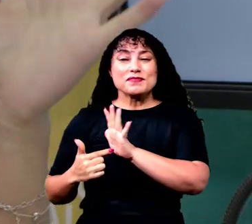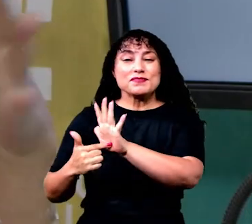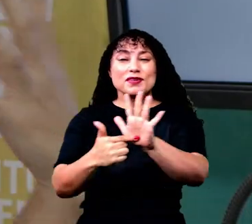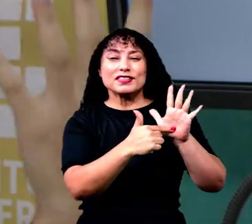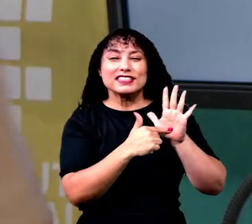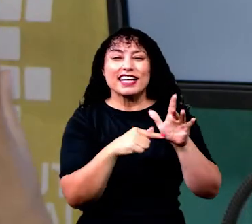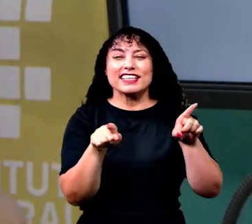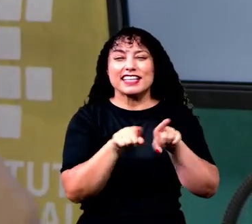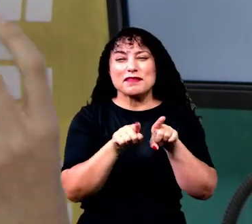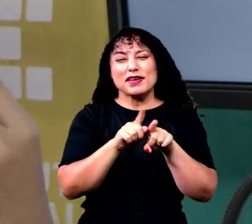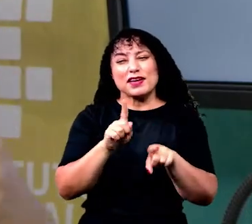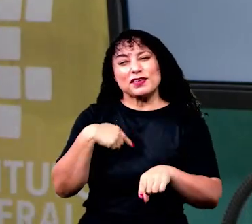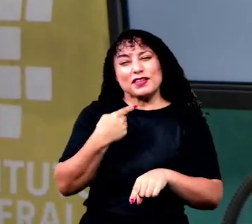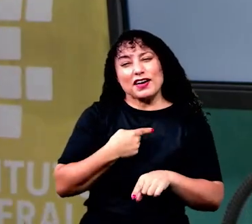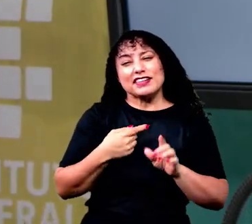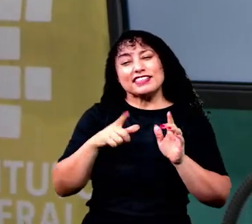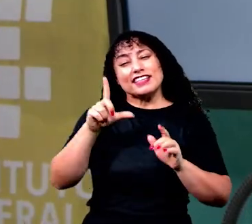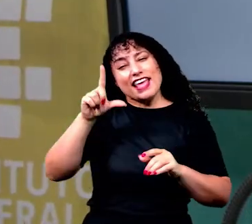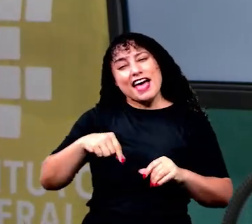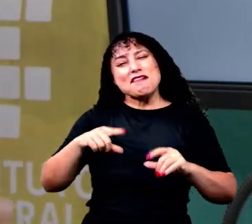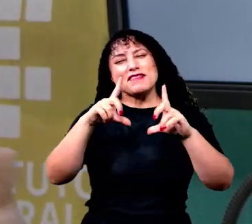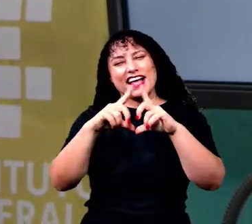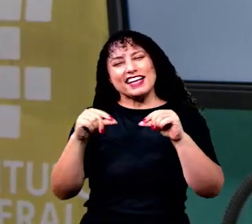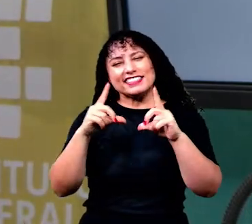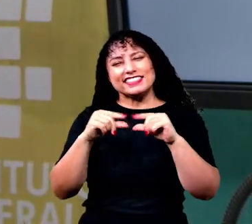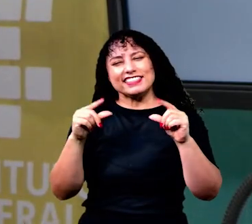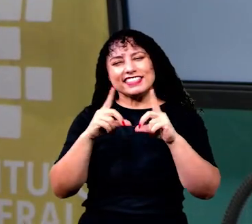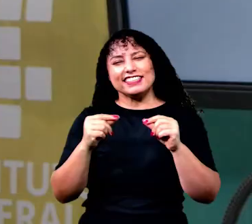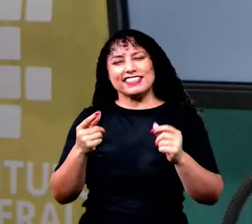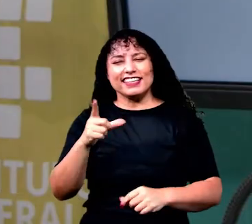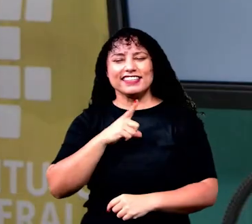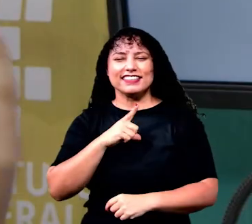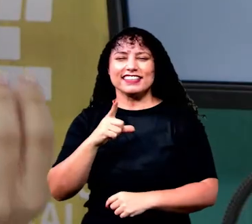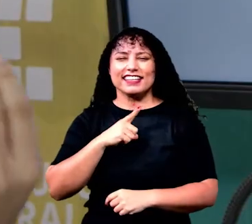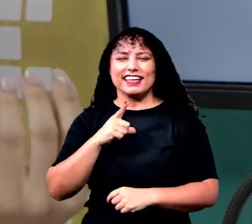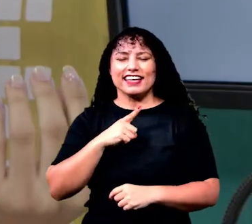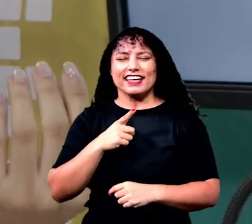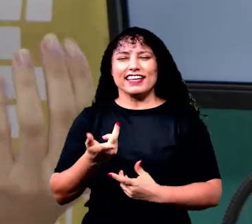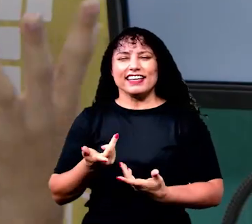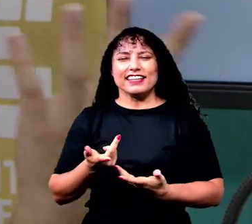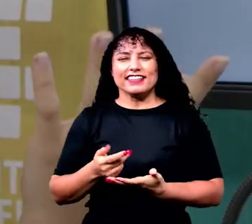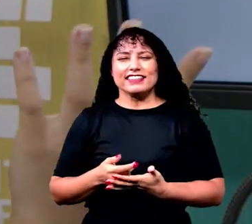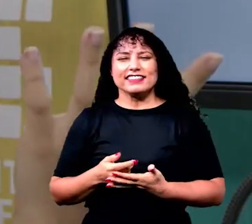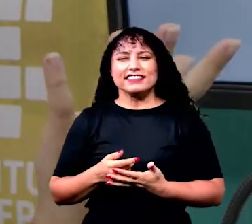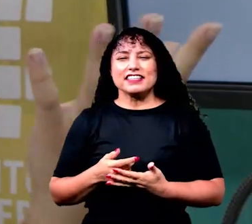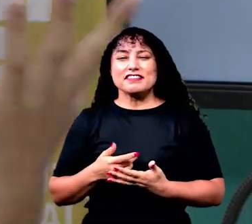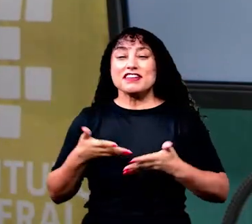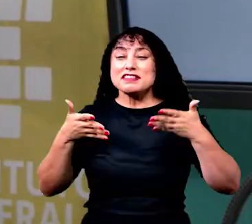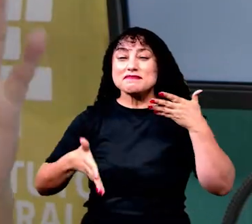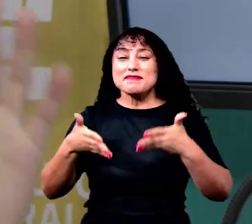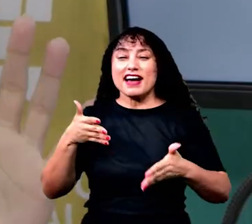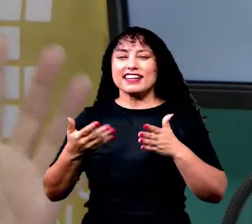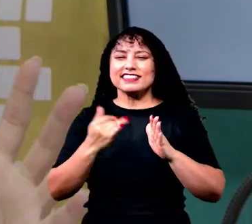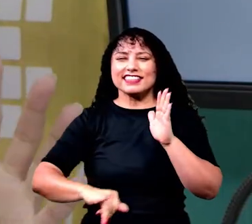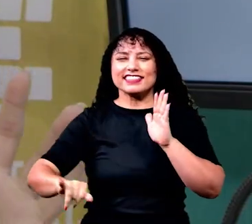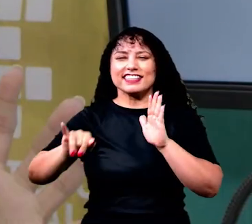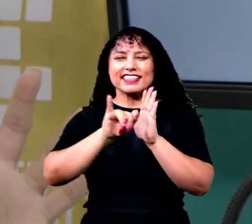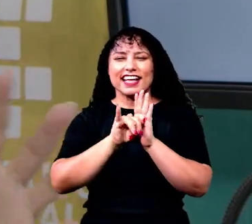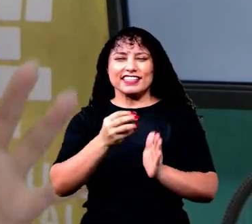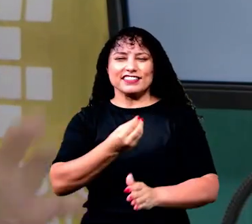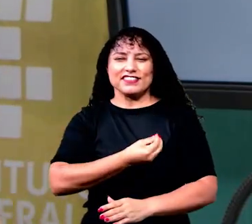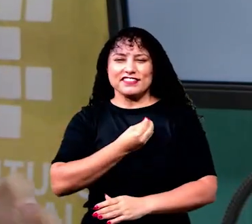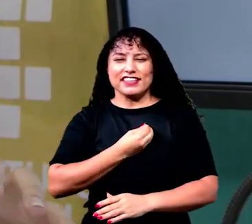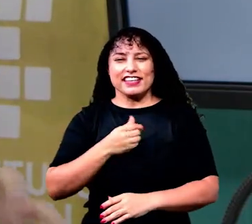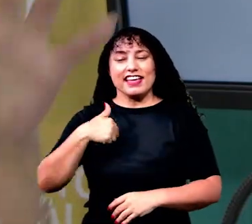tal, mostrar um pouquinho da gente, porque é o que é Brasília, né. A Essa gente tem imersão, né, uma é, imersão. faz parte da nossa